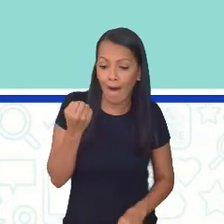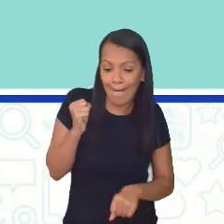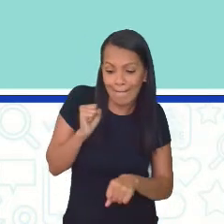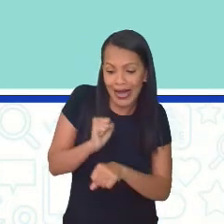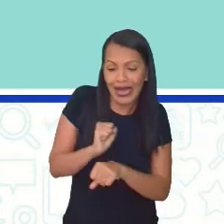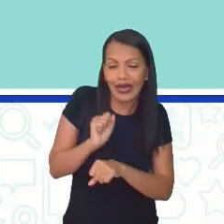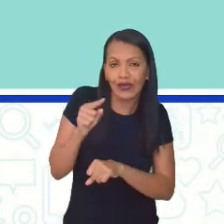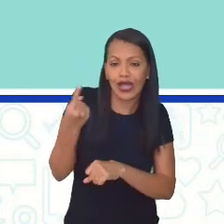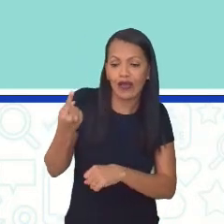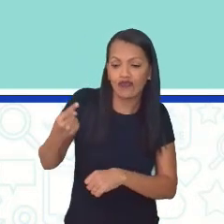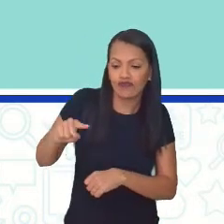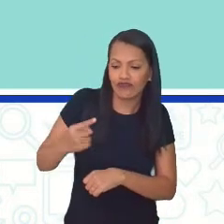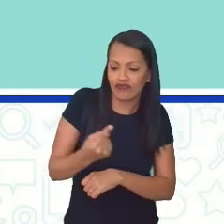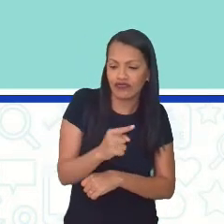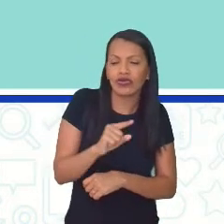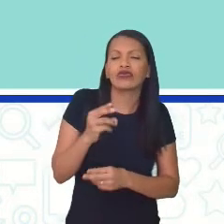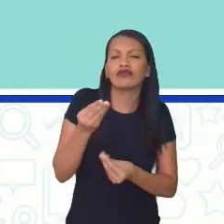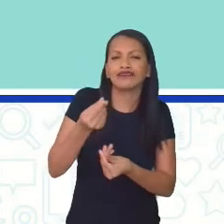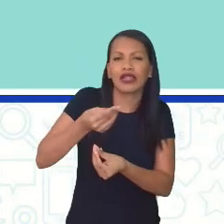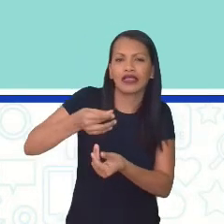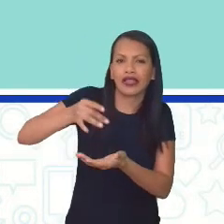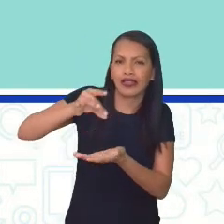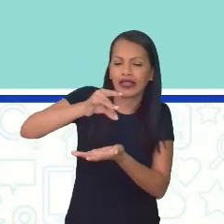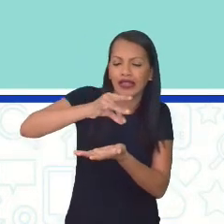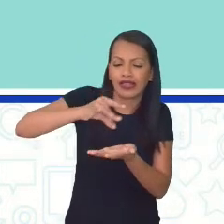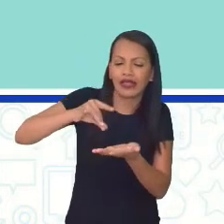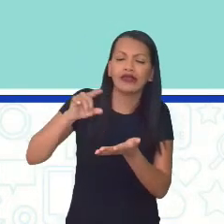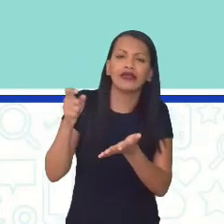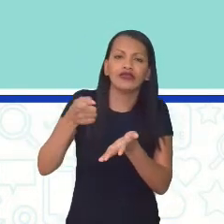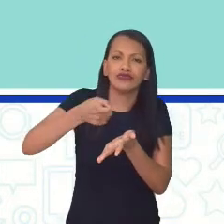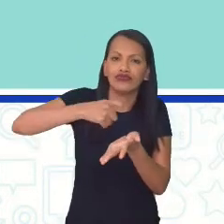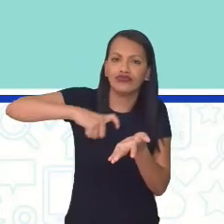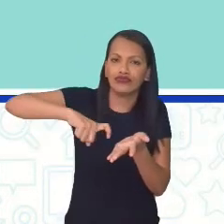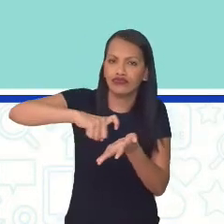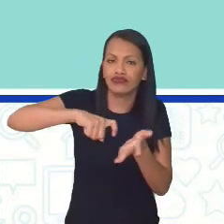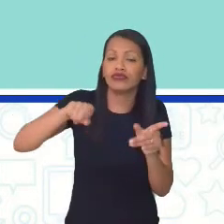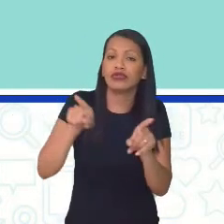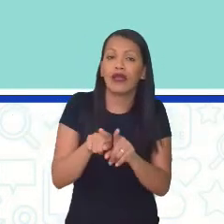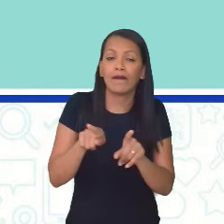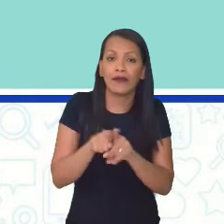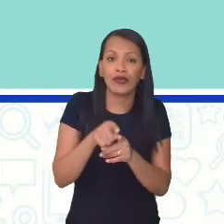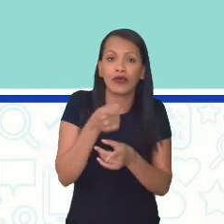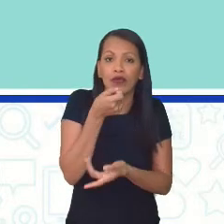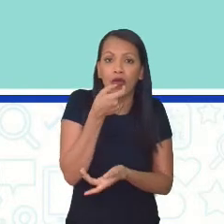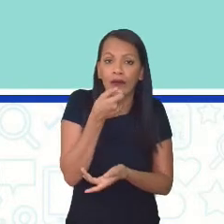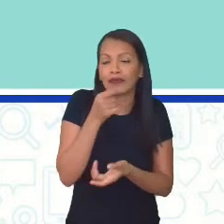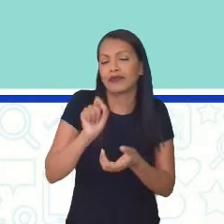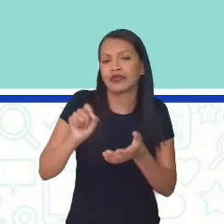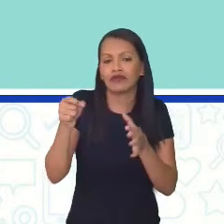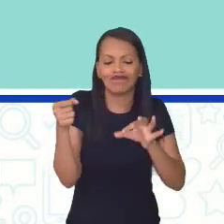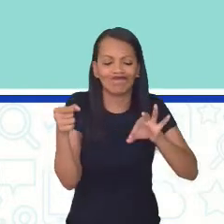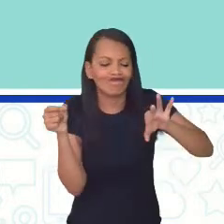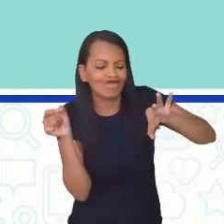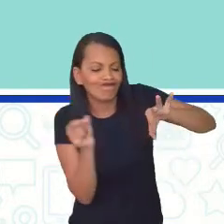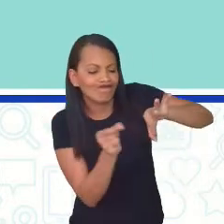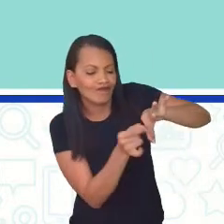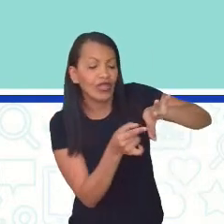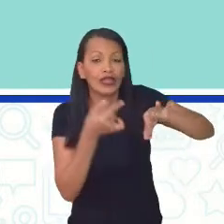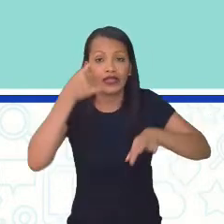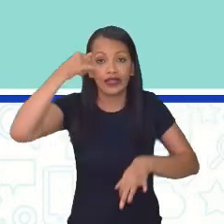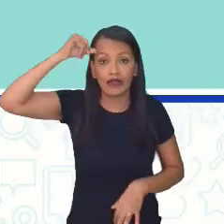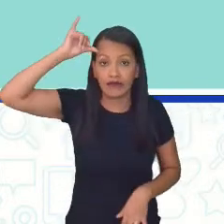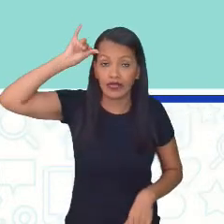forma de geleia, cremes, espumas, comprimidos e filmes que são colocados com o objetivo de evitar a